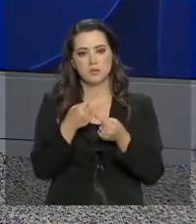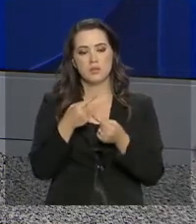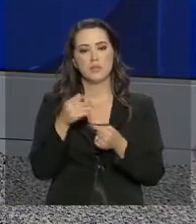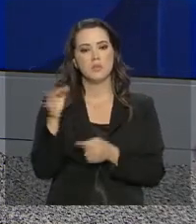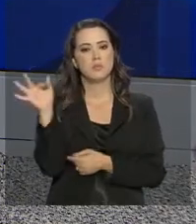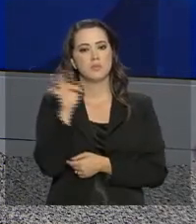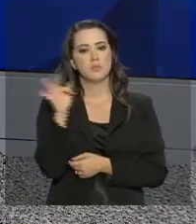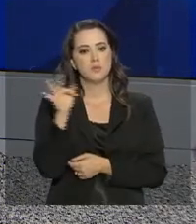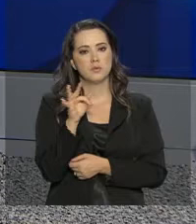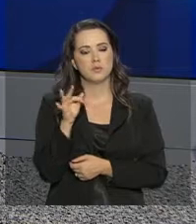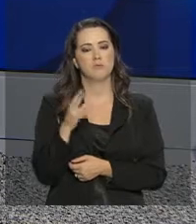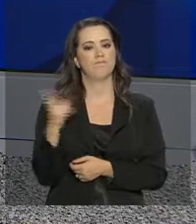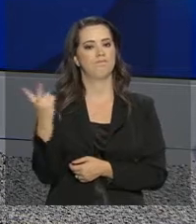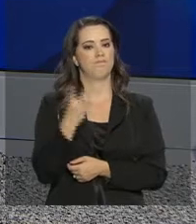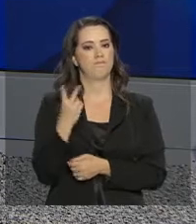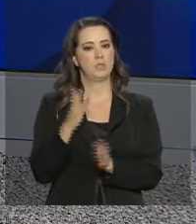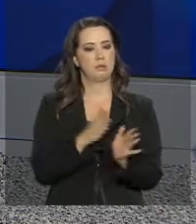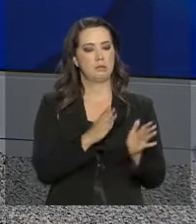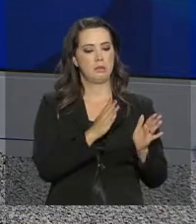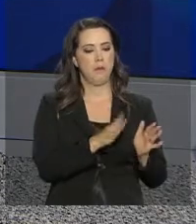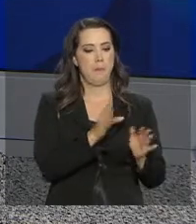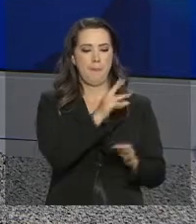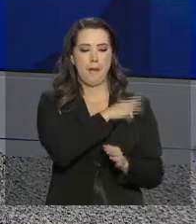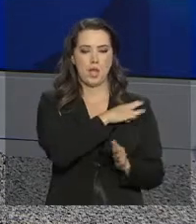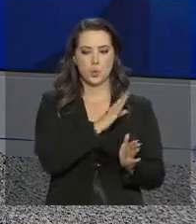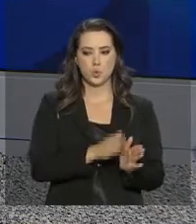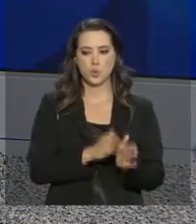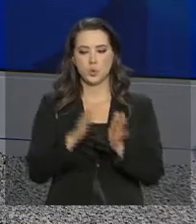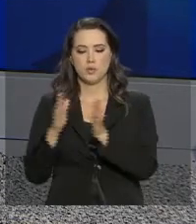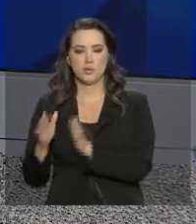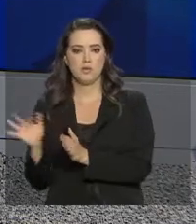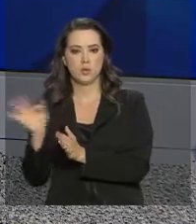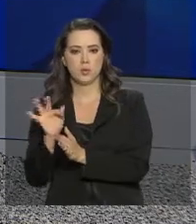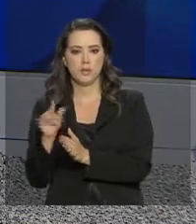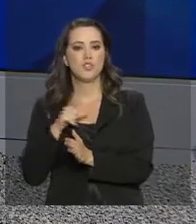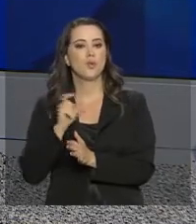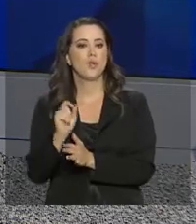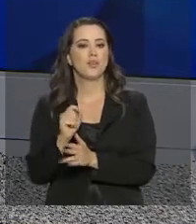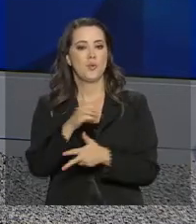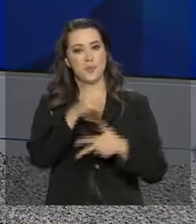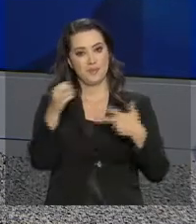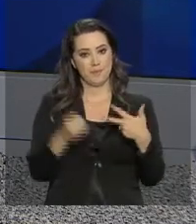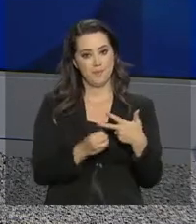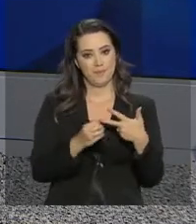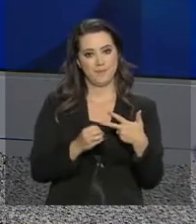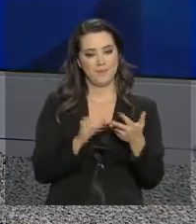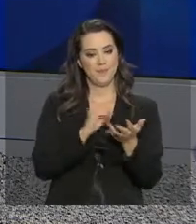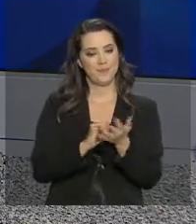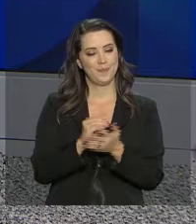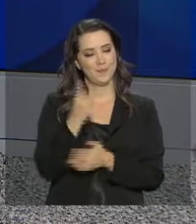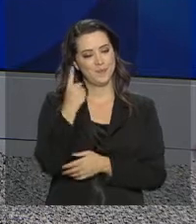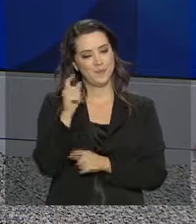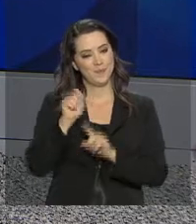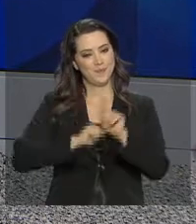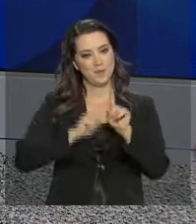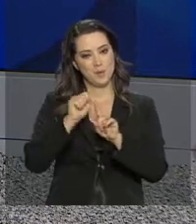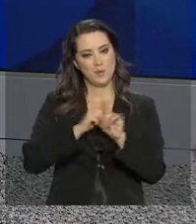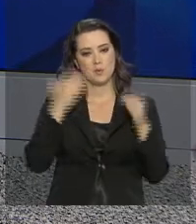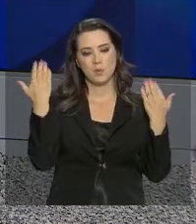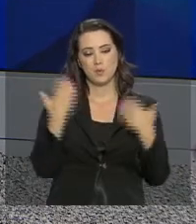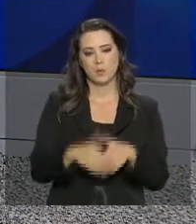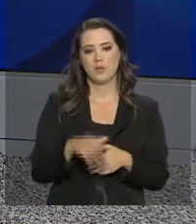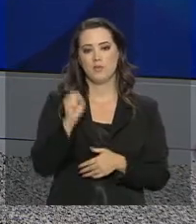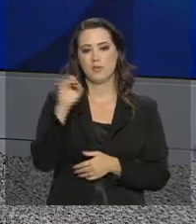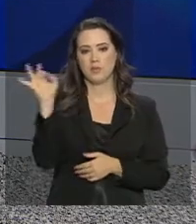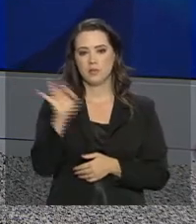médio vem a faculdade entre essas duas etapas da vida acadêmica está o enem a um mês do início das provas mais de 80 por cento dos